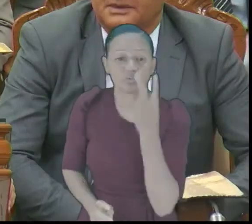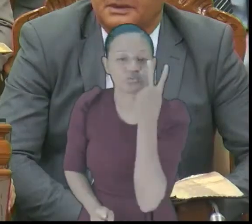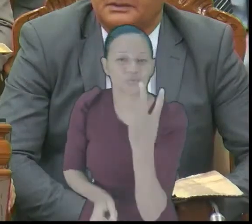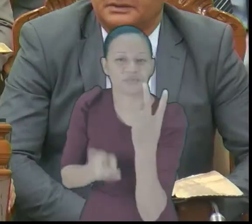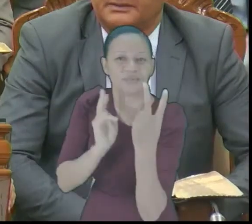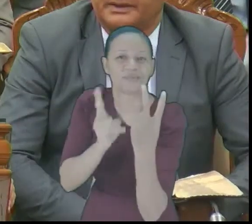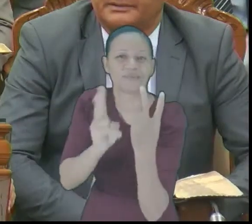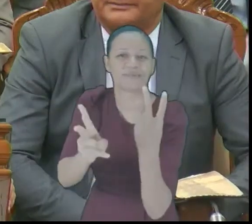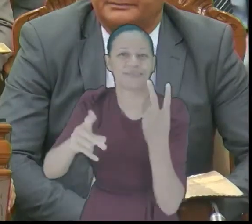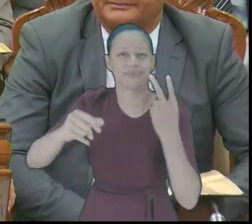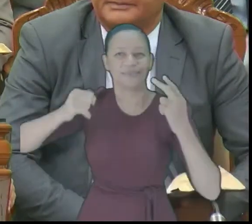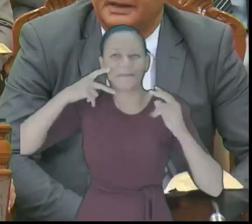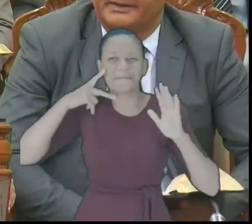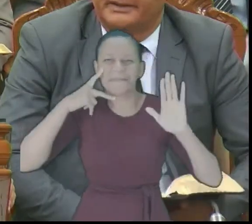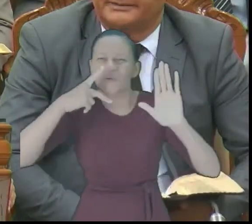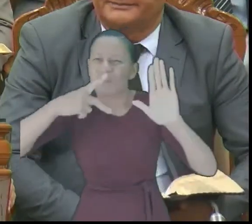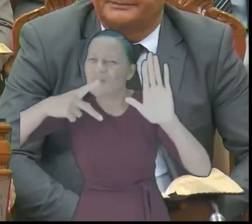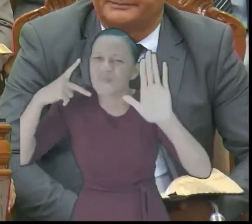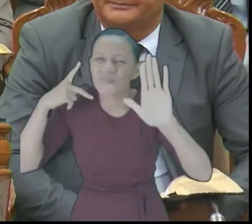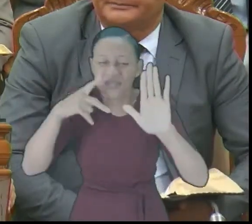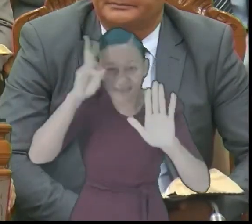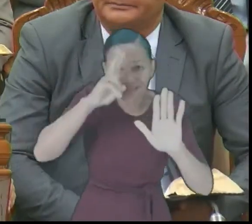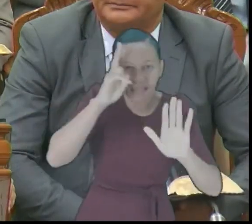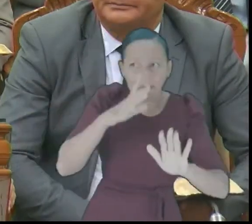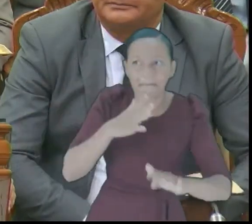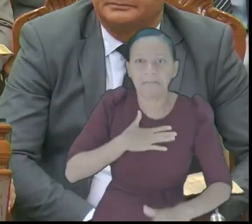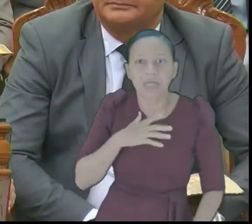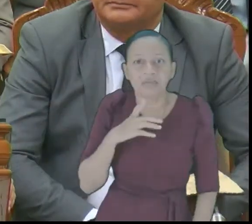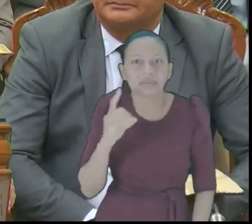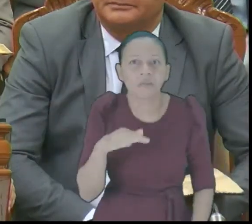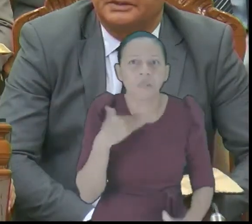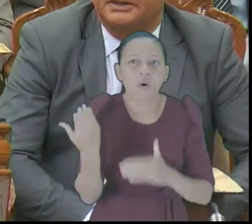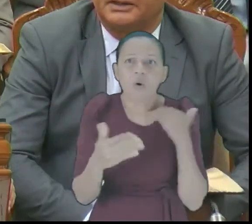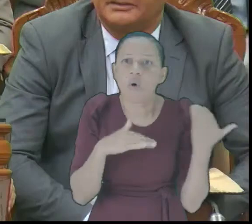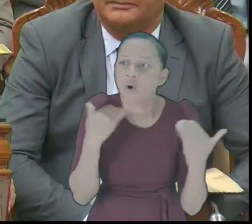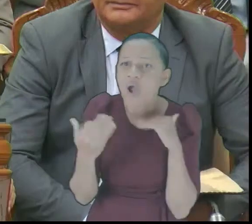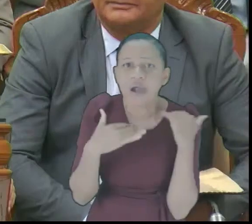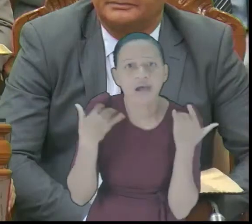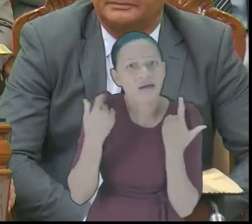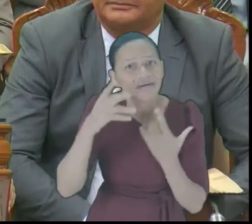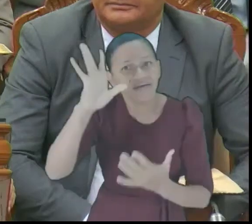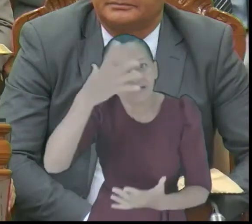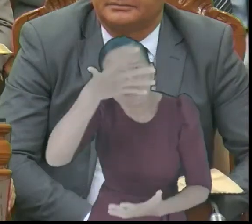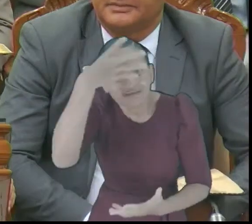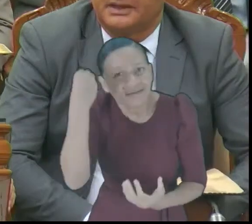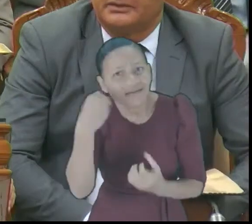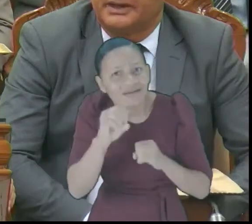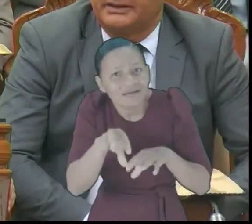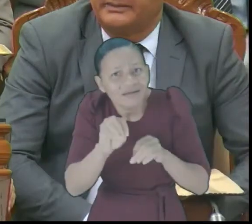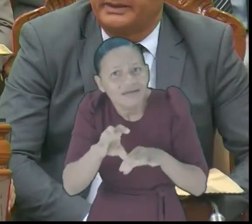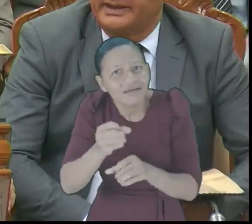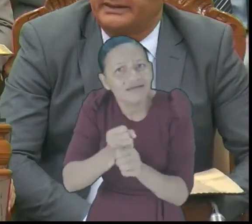disso? Alguém lembra ainda? Meu Deus, morreu todo mundo, glória a Jesus, só ficou vocês.